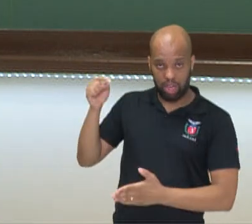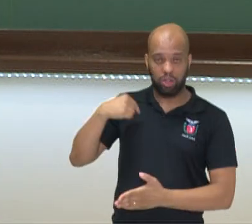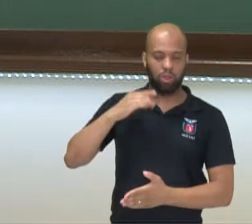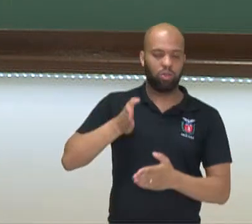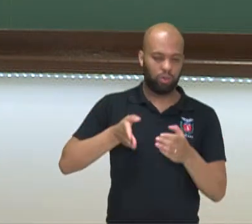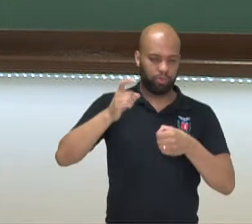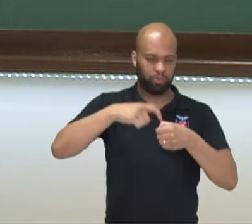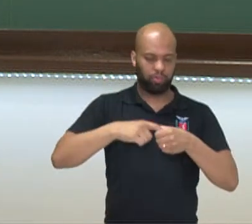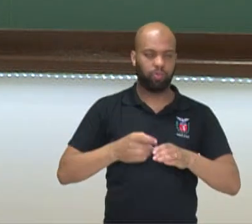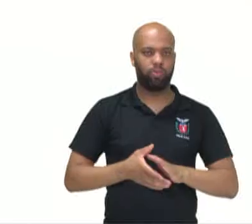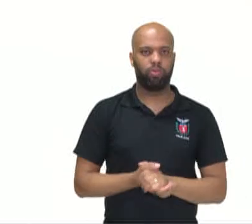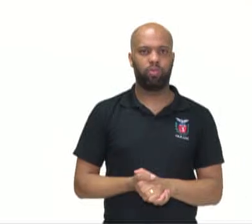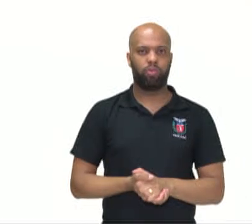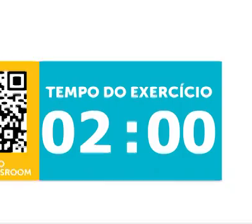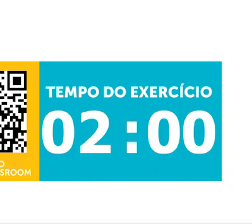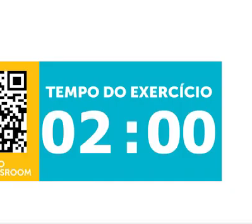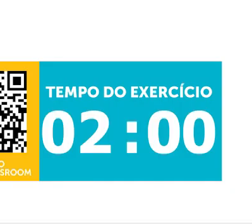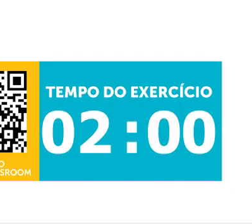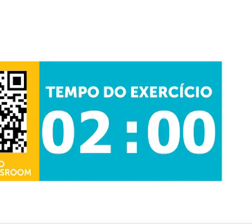saber o que fazer depois.